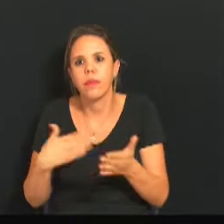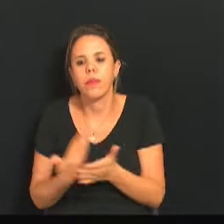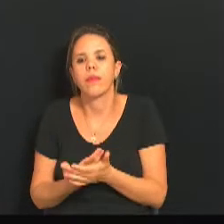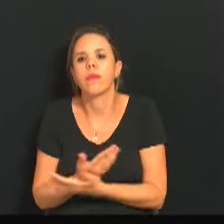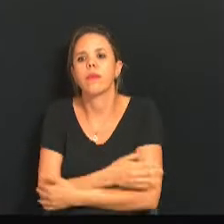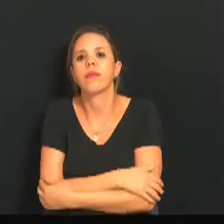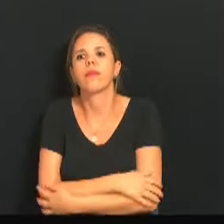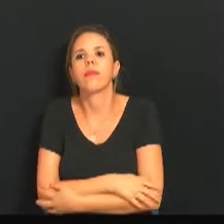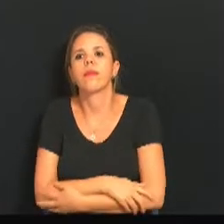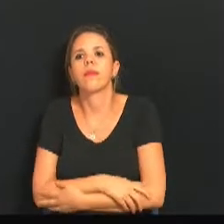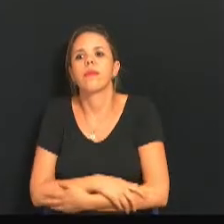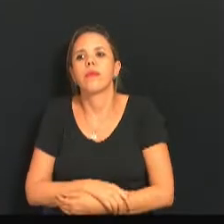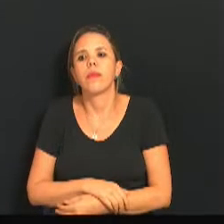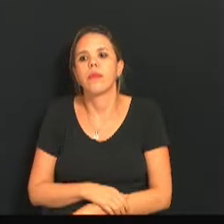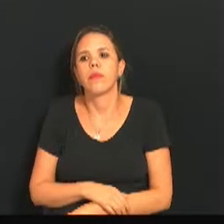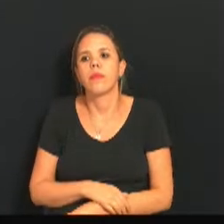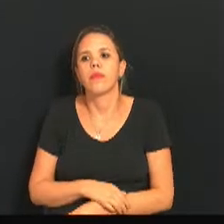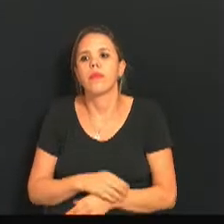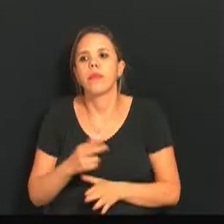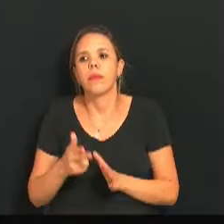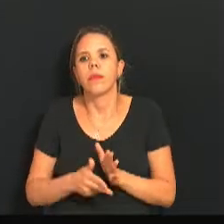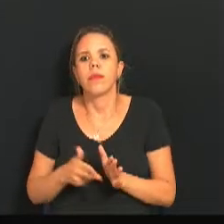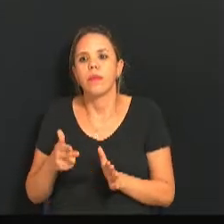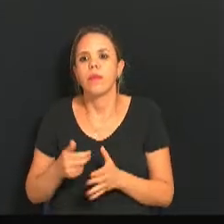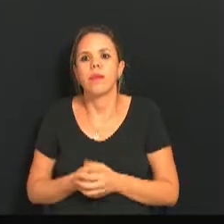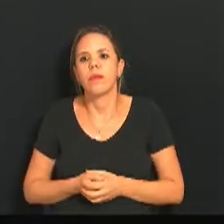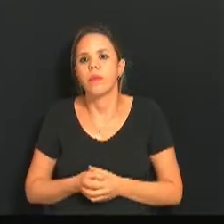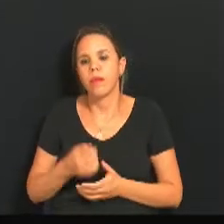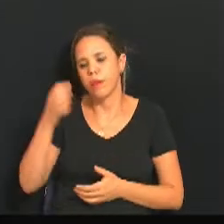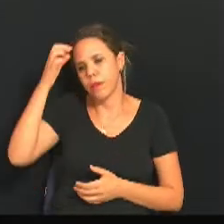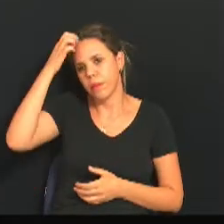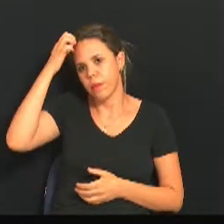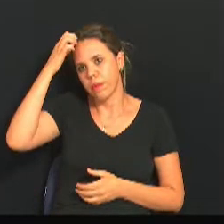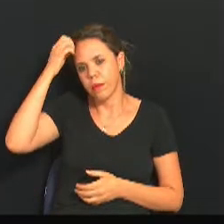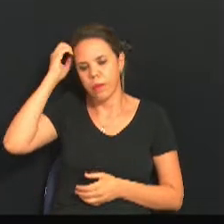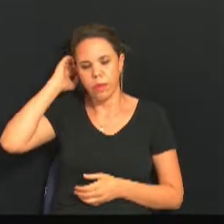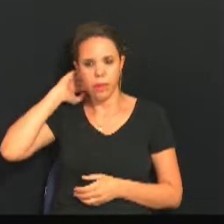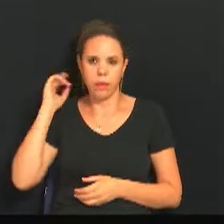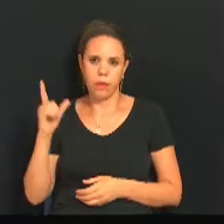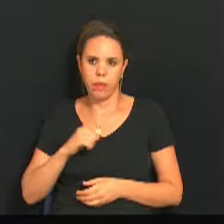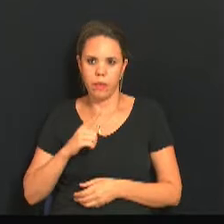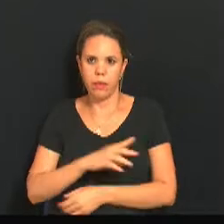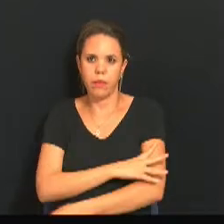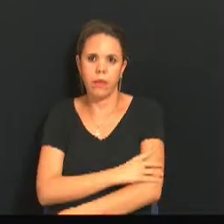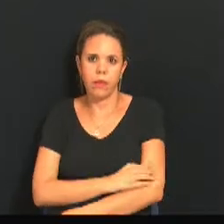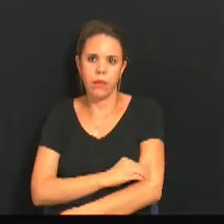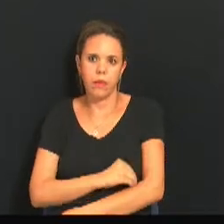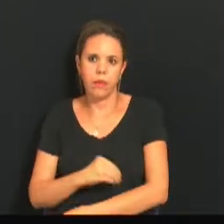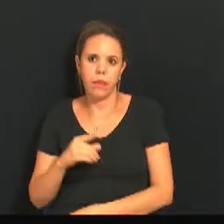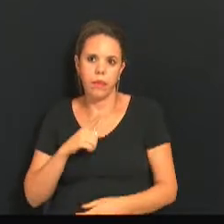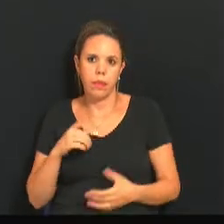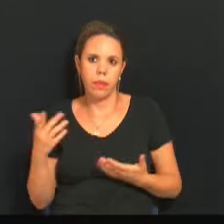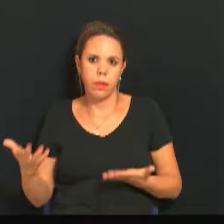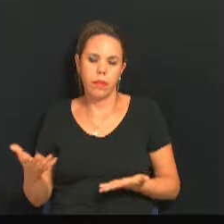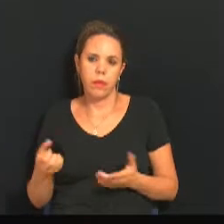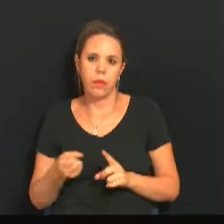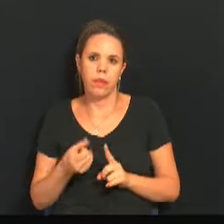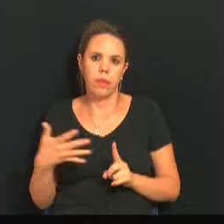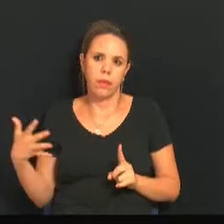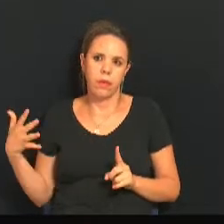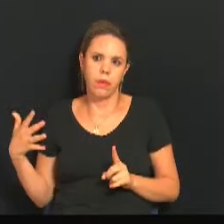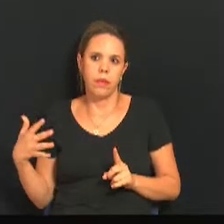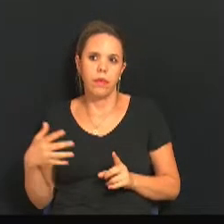garanto Miguel recente puro nós temos uma ex mais esplanação